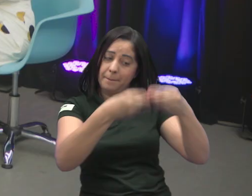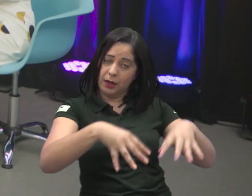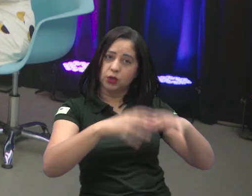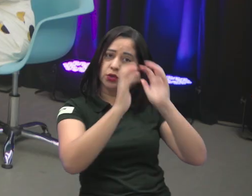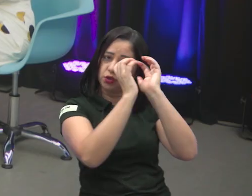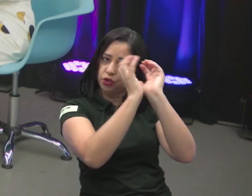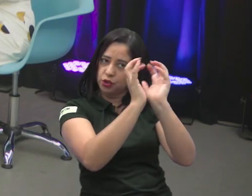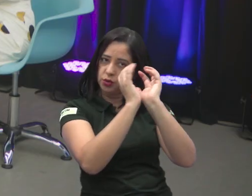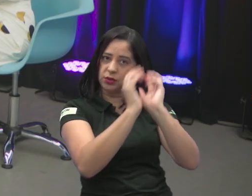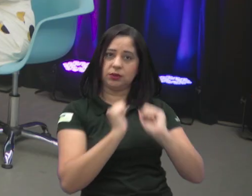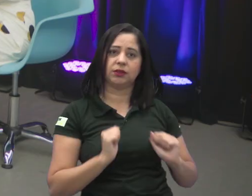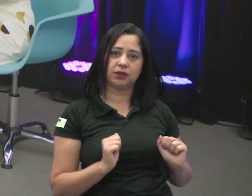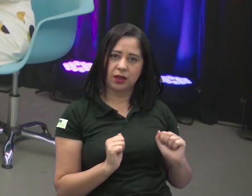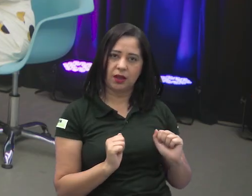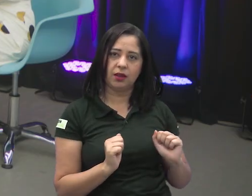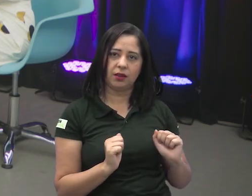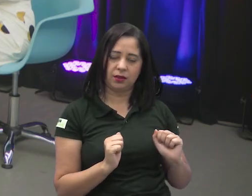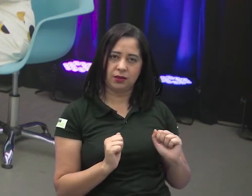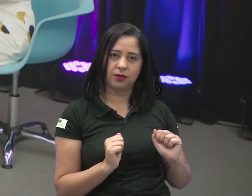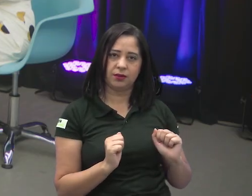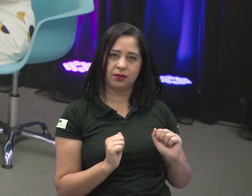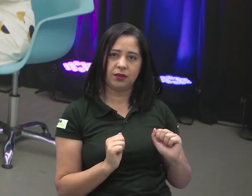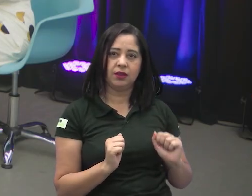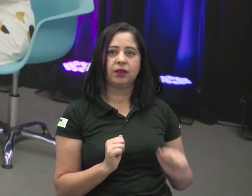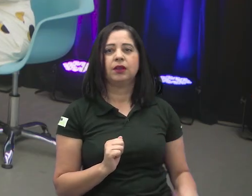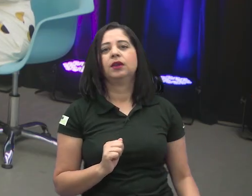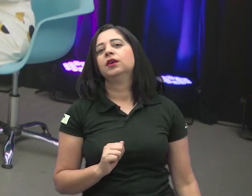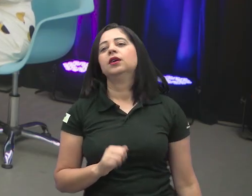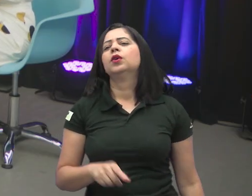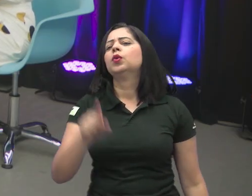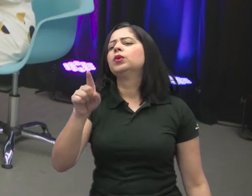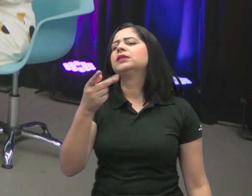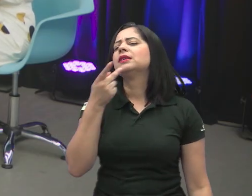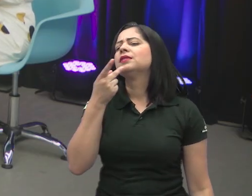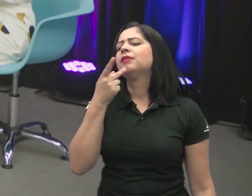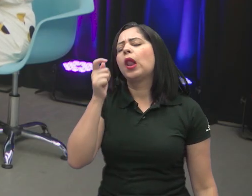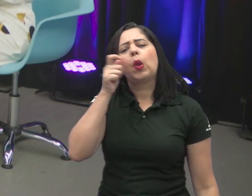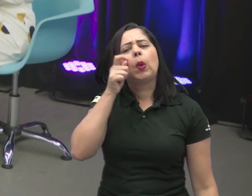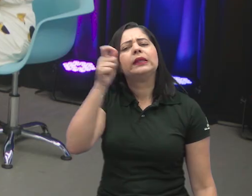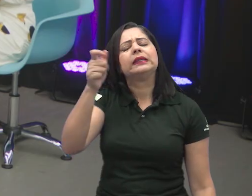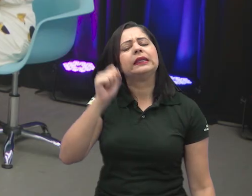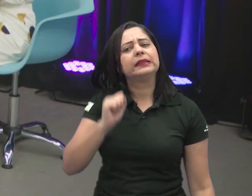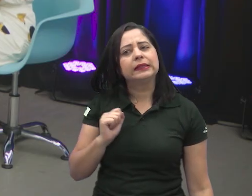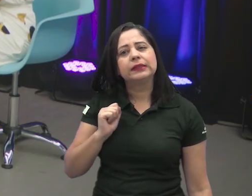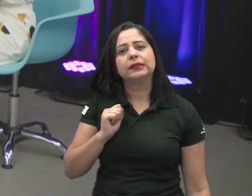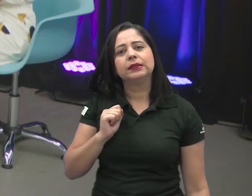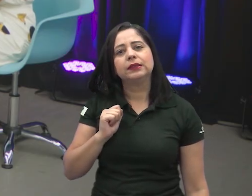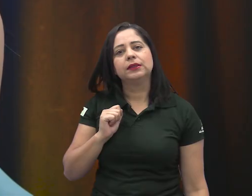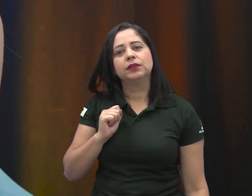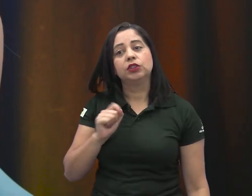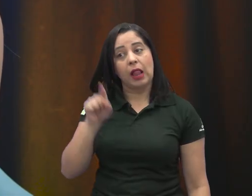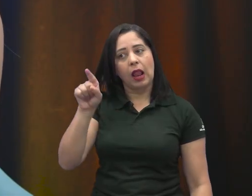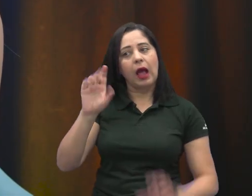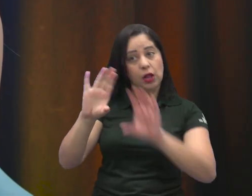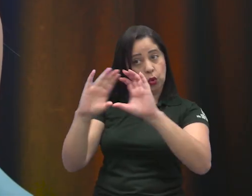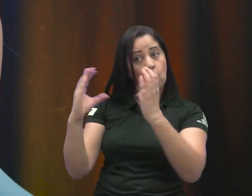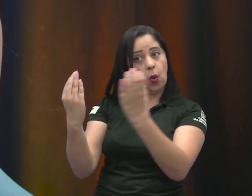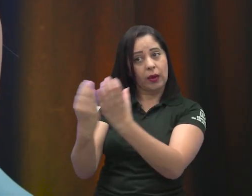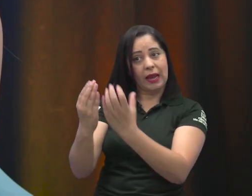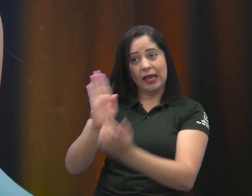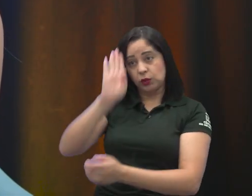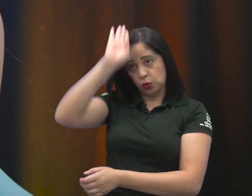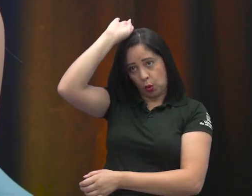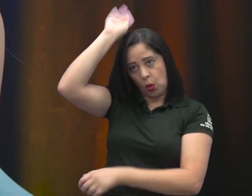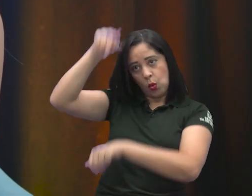também modifica o seu circuito biológico. Você falou algo que eu achei tão interessante, que é a questão do congresso aí que você falou em